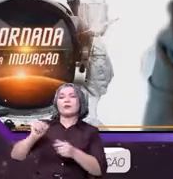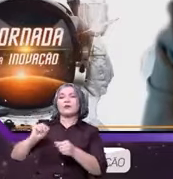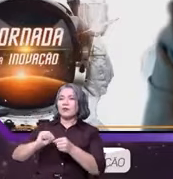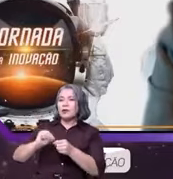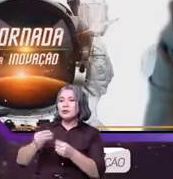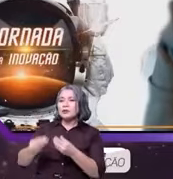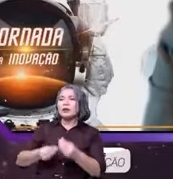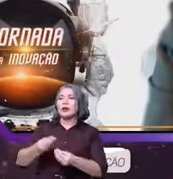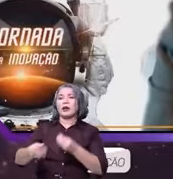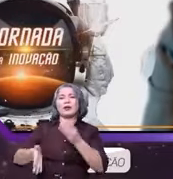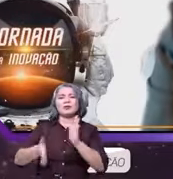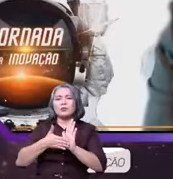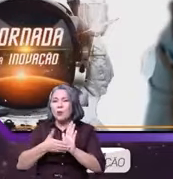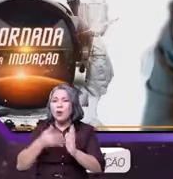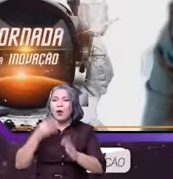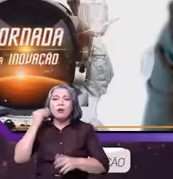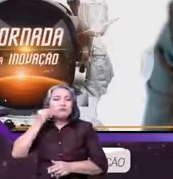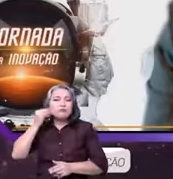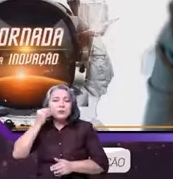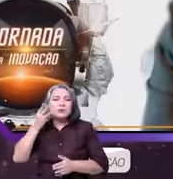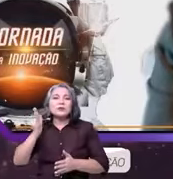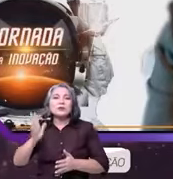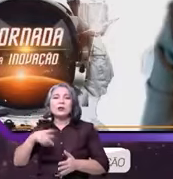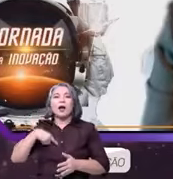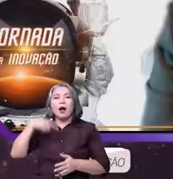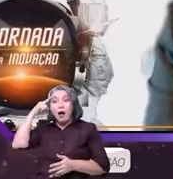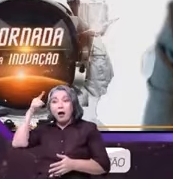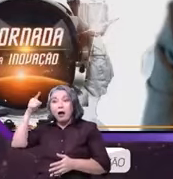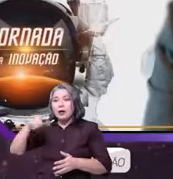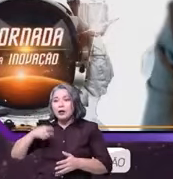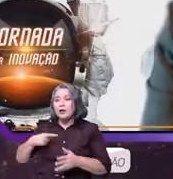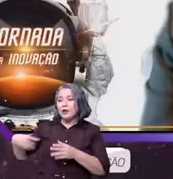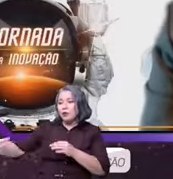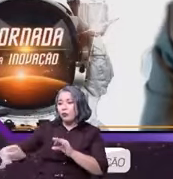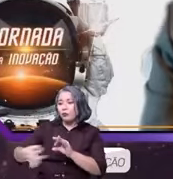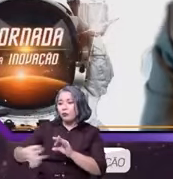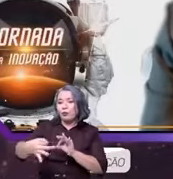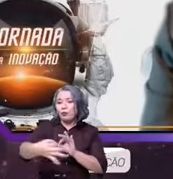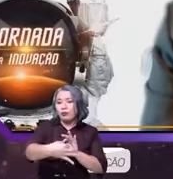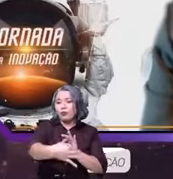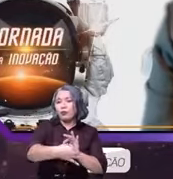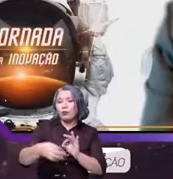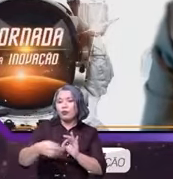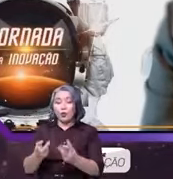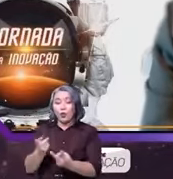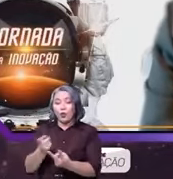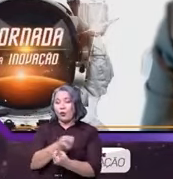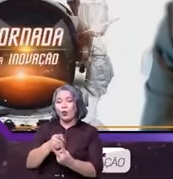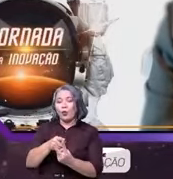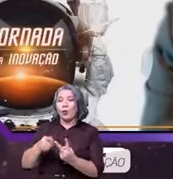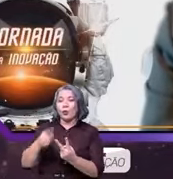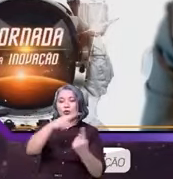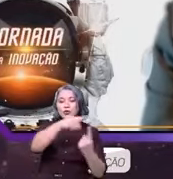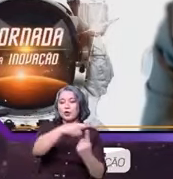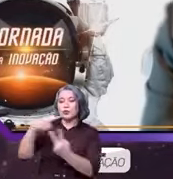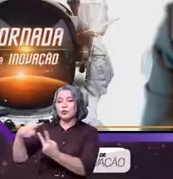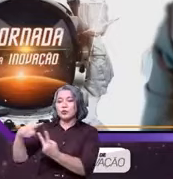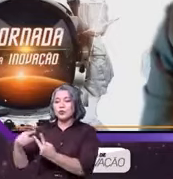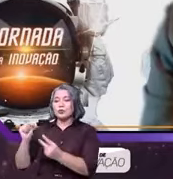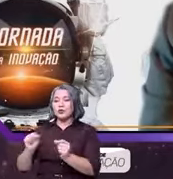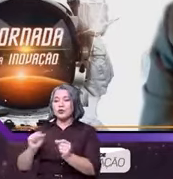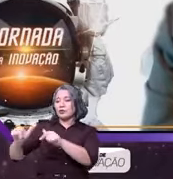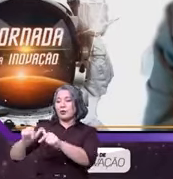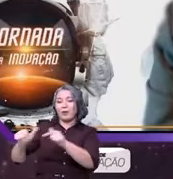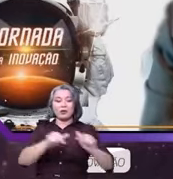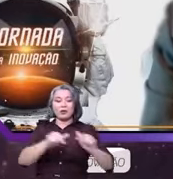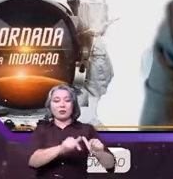se propor, de se experimentar. A ideia de coexistência de dois modelos diferentes de